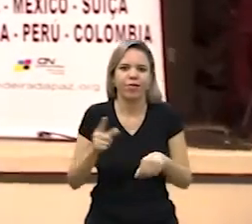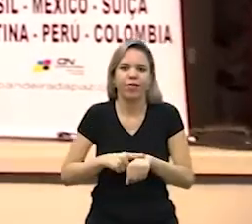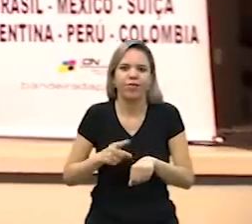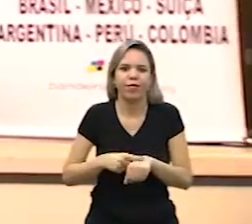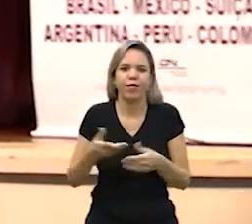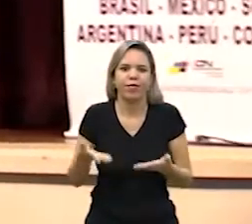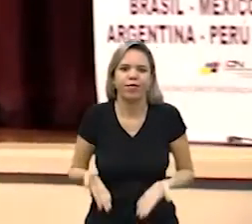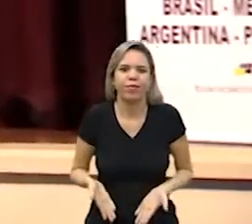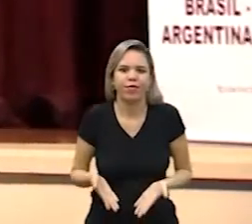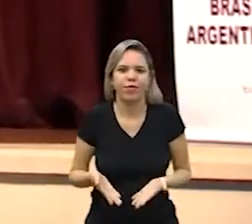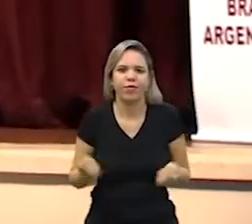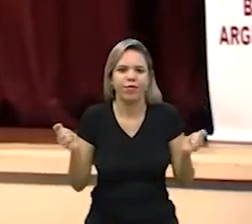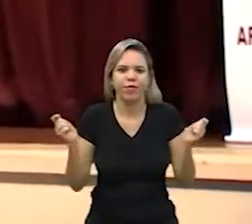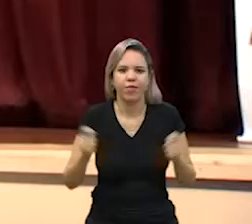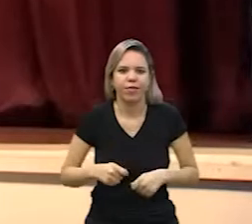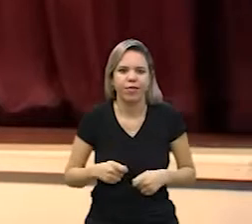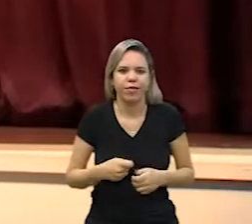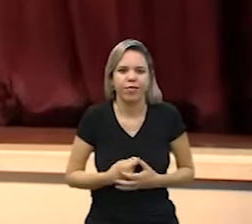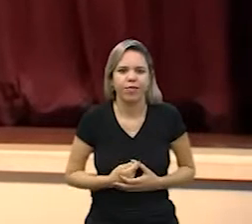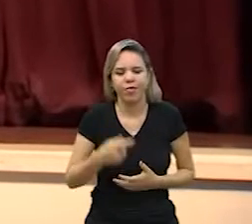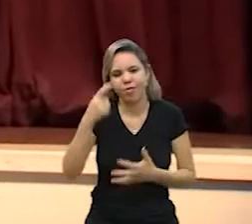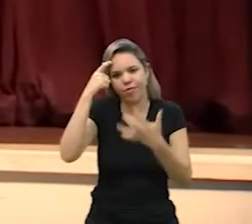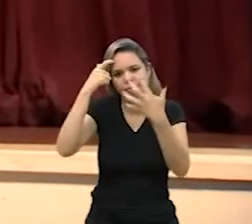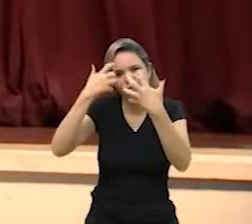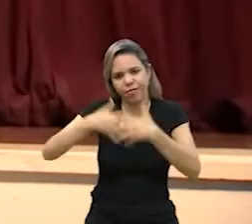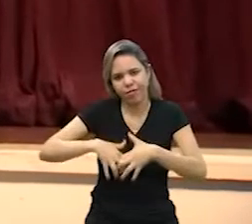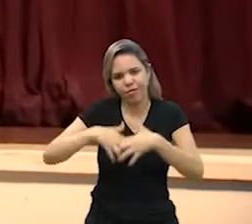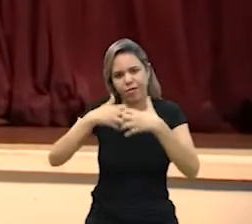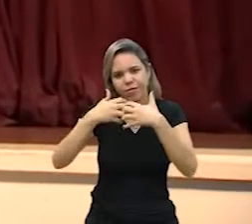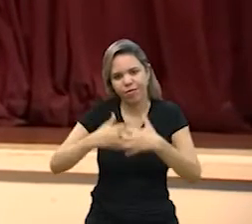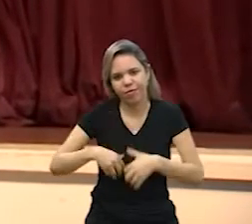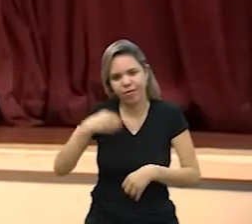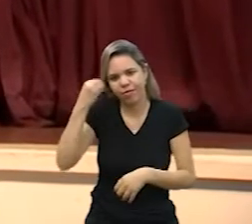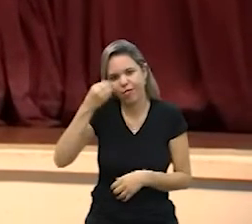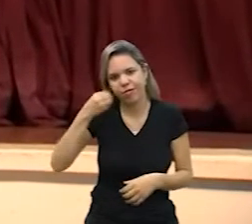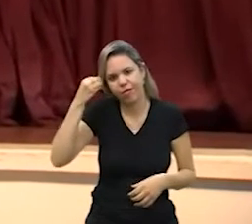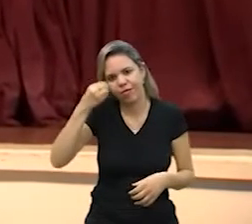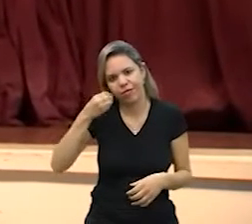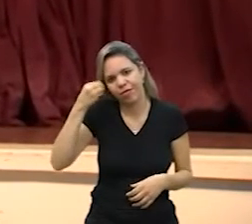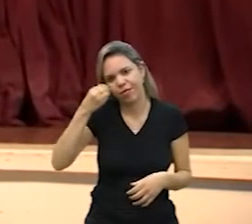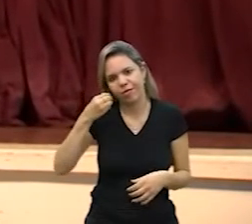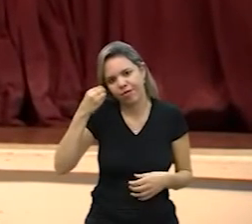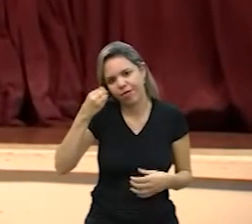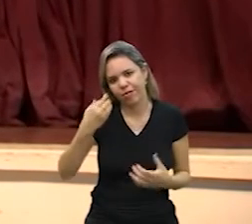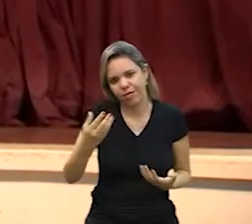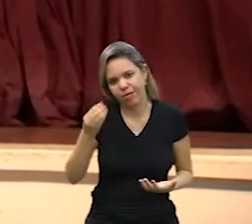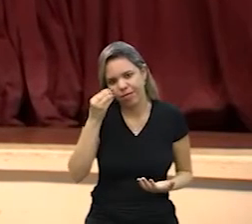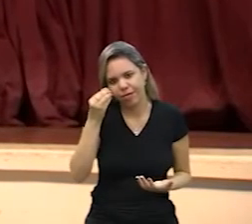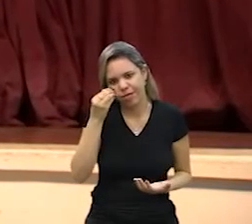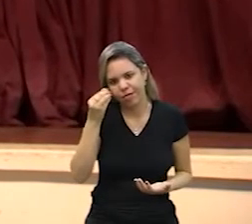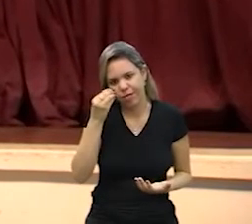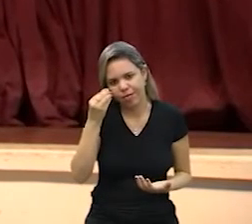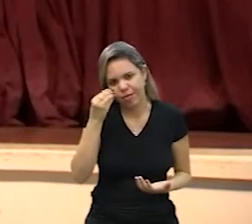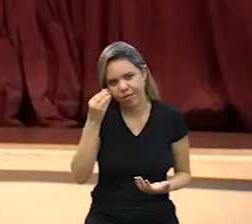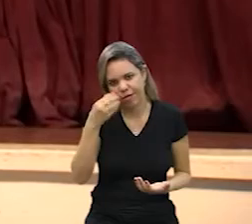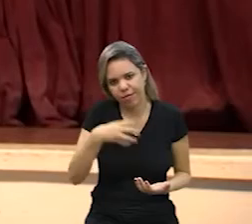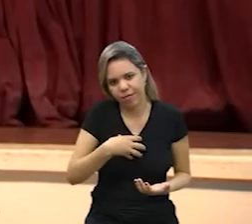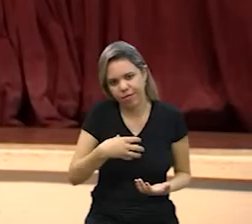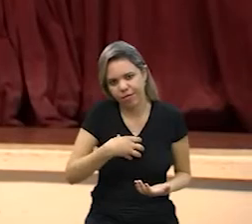nesse momento, pudessem refletir, experimentar